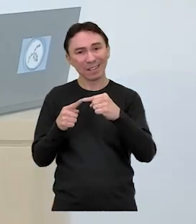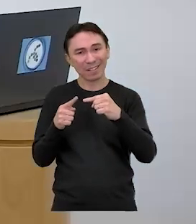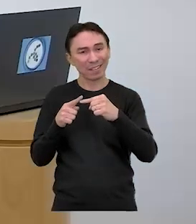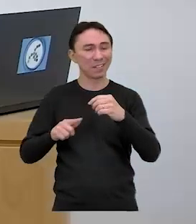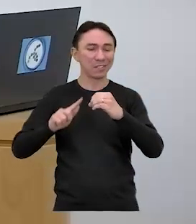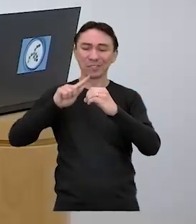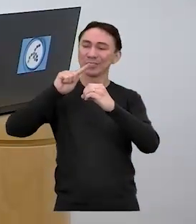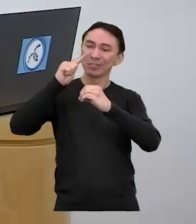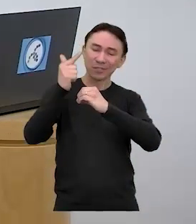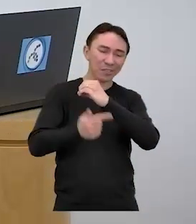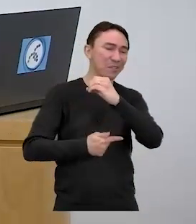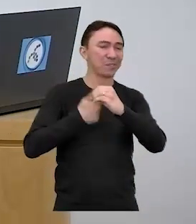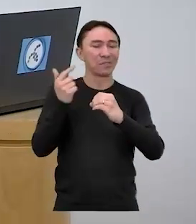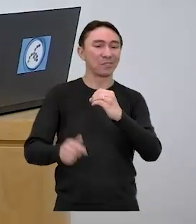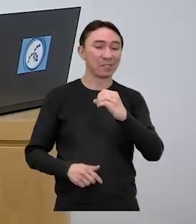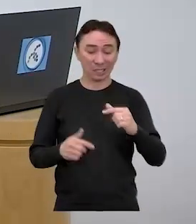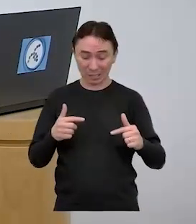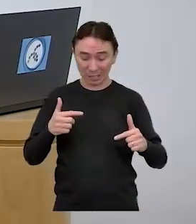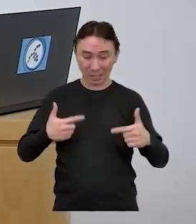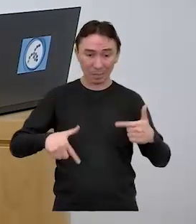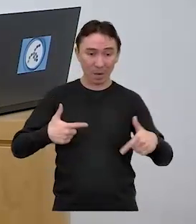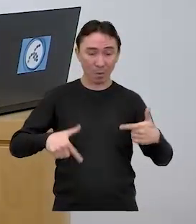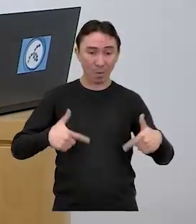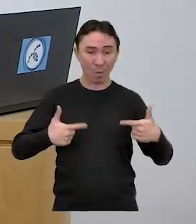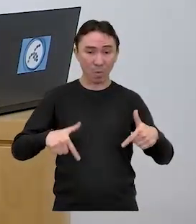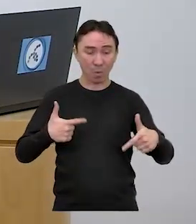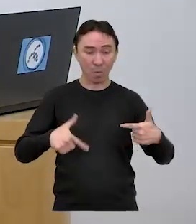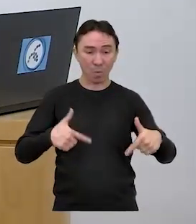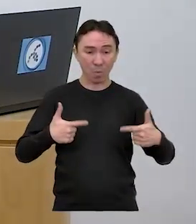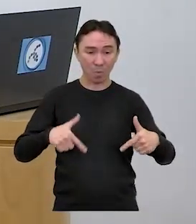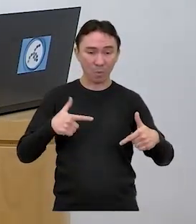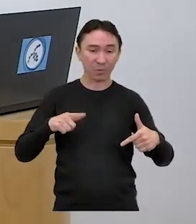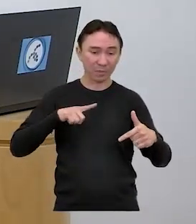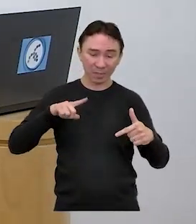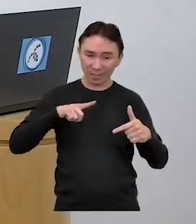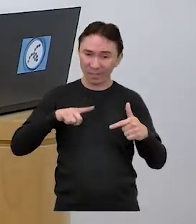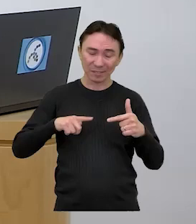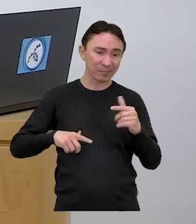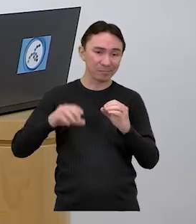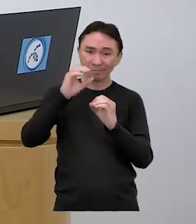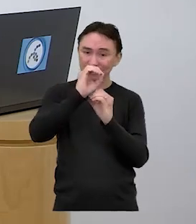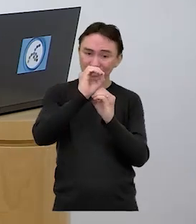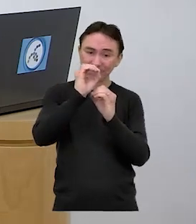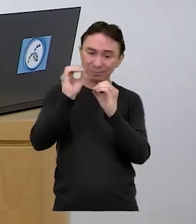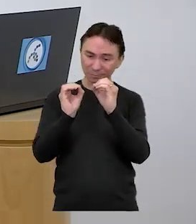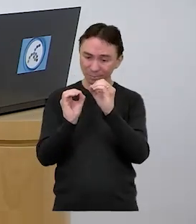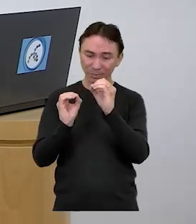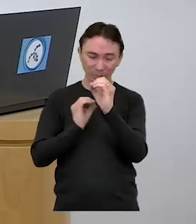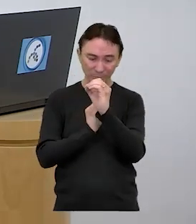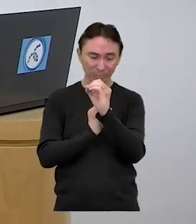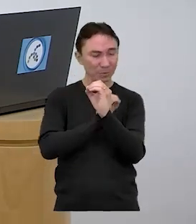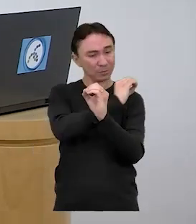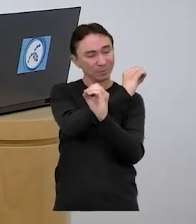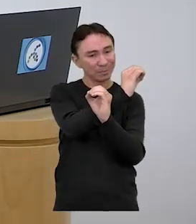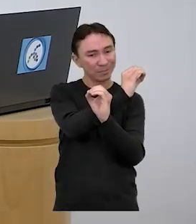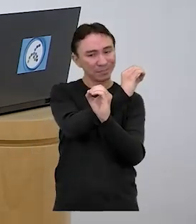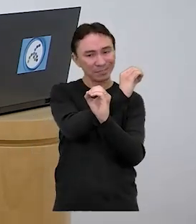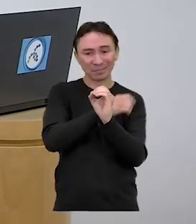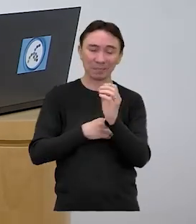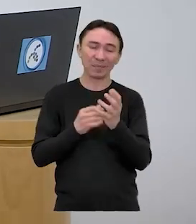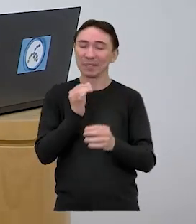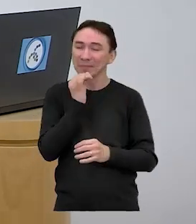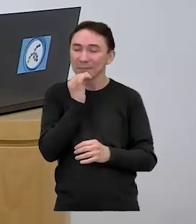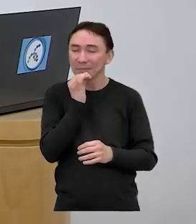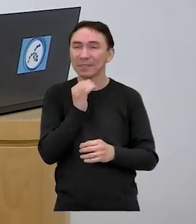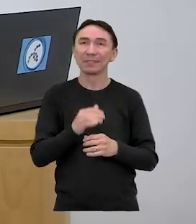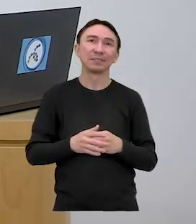de trabalho, né, o modo de trabalho, e ter toda essa relação, né, em volta desse processo, né, que a gente vê muito hoje, né?